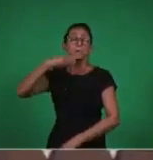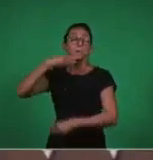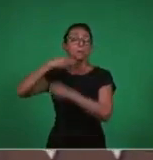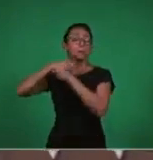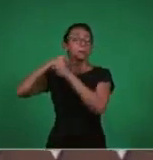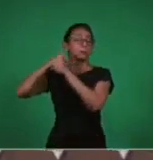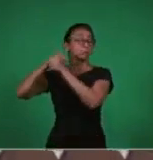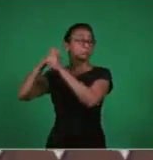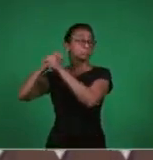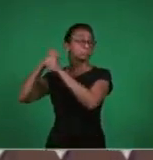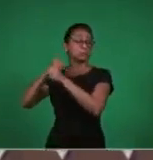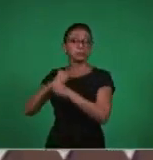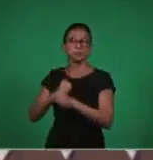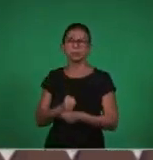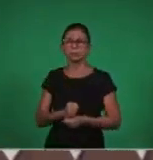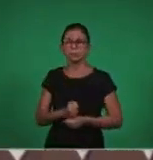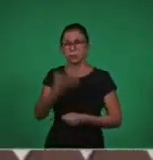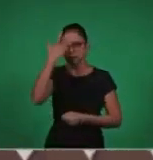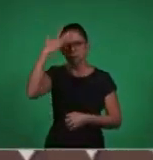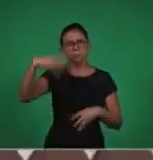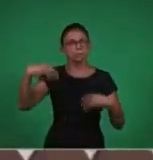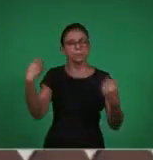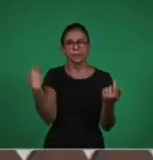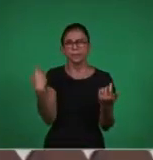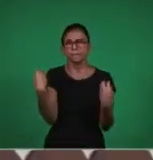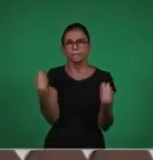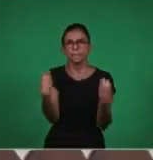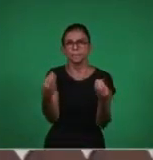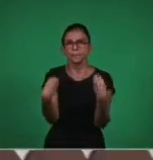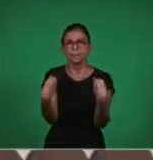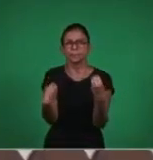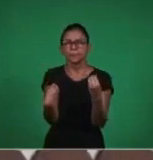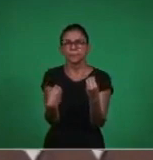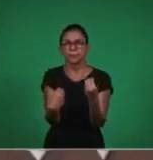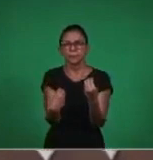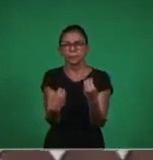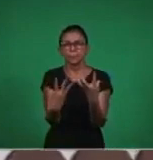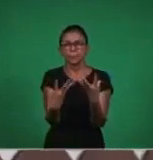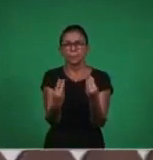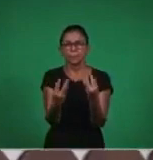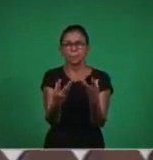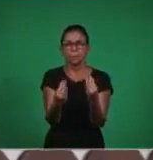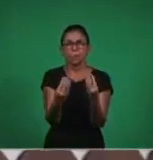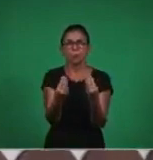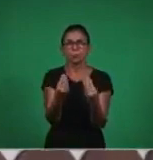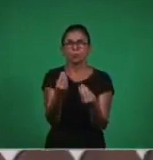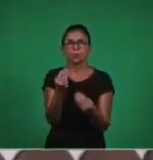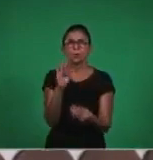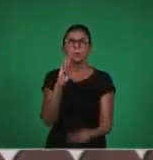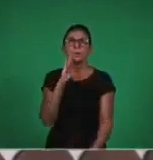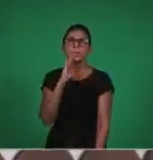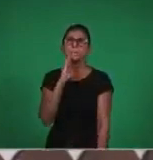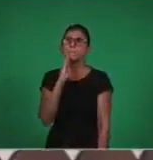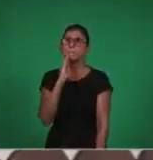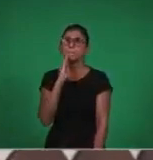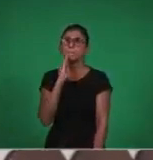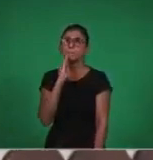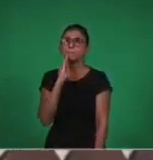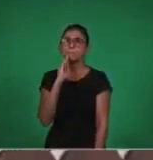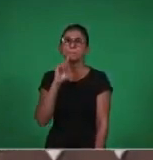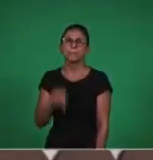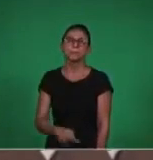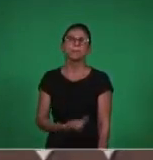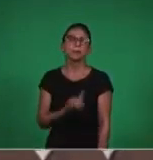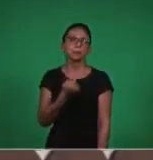bilhão, que eu fico entusiasmado quando eu vejo a ciência com tanto bilhão. Embora eu possa até admitir que isso